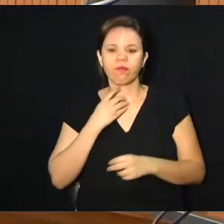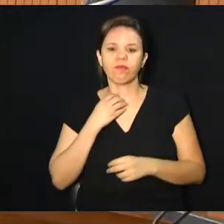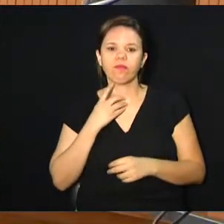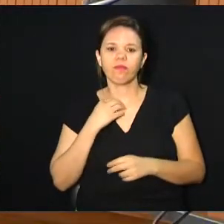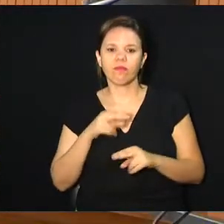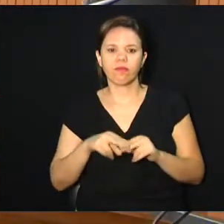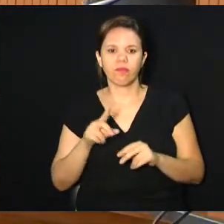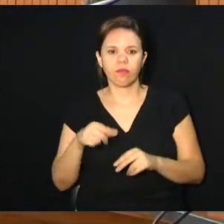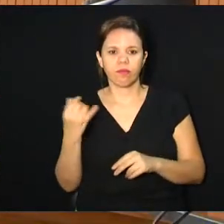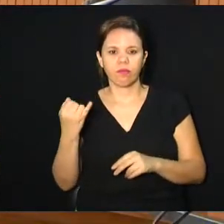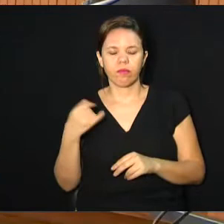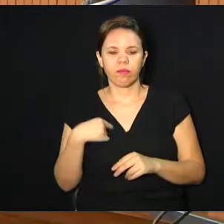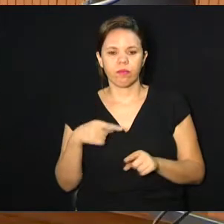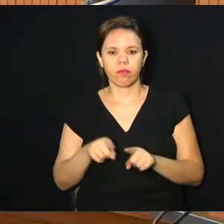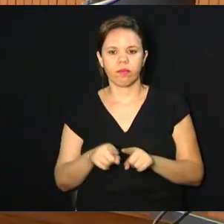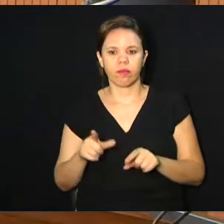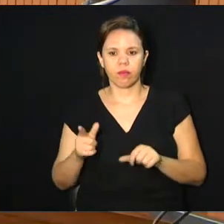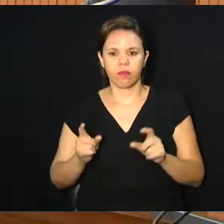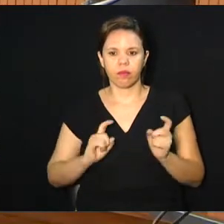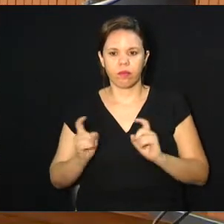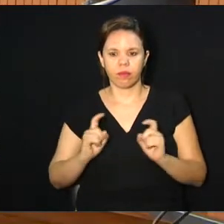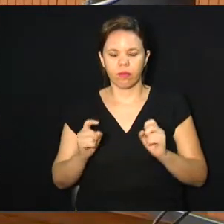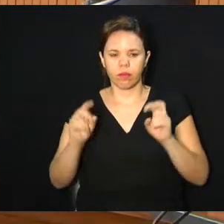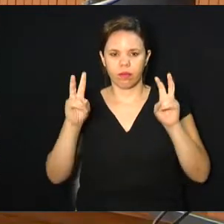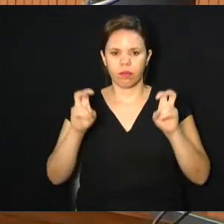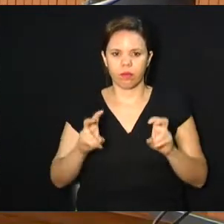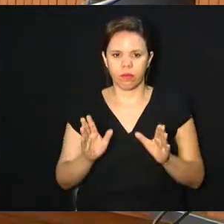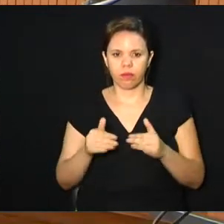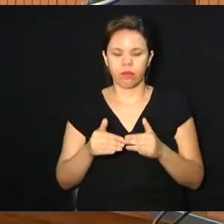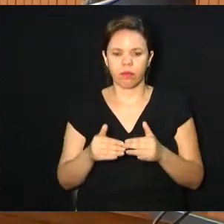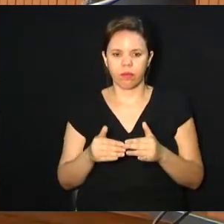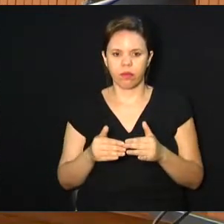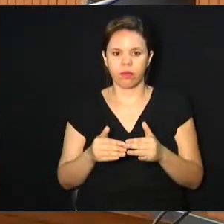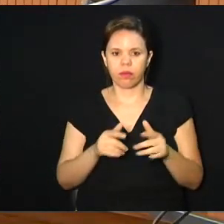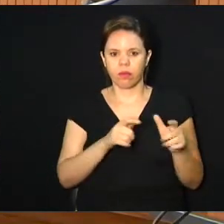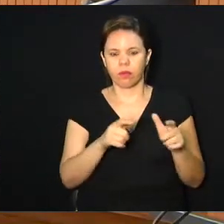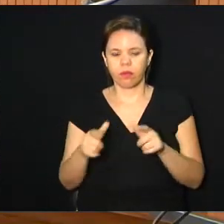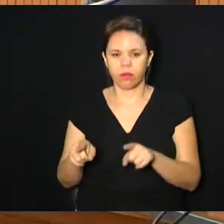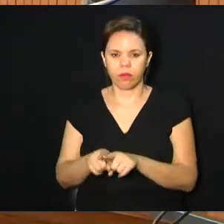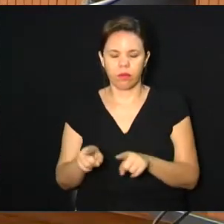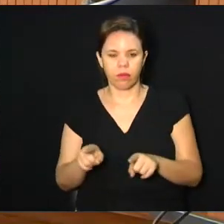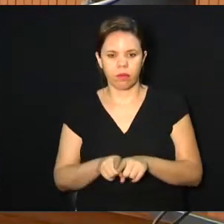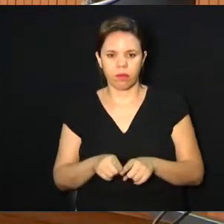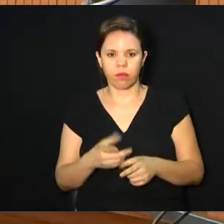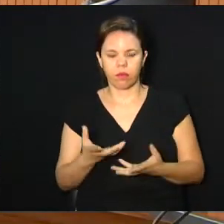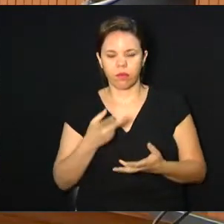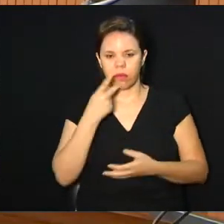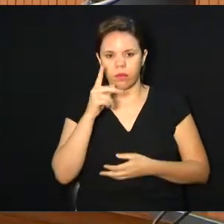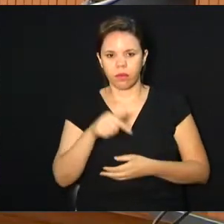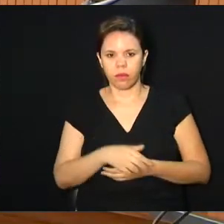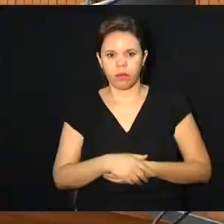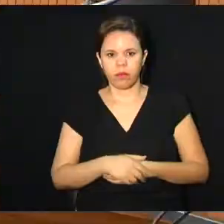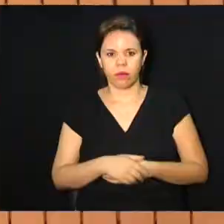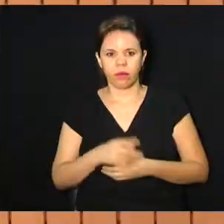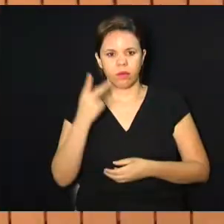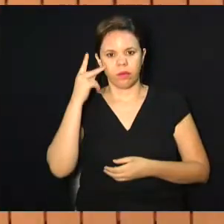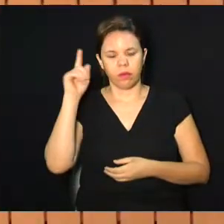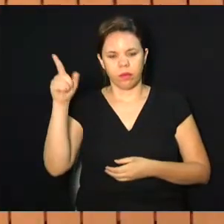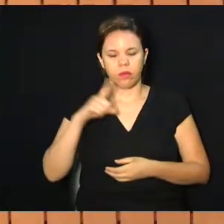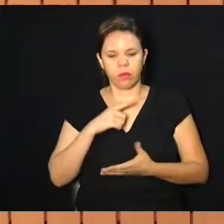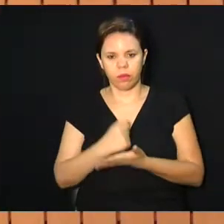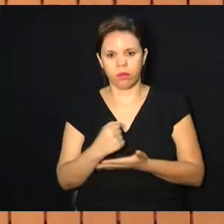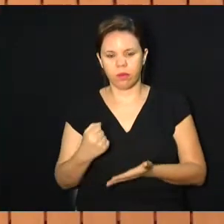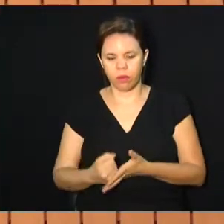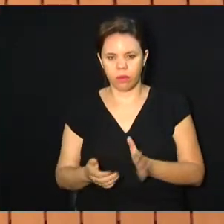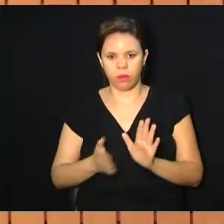por isso que é importante também, eu falei, ter audiências temáticas para focar num dos temas, focar nas linhas. Sobre as linhas, também queria falar isso. Em São Paulo, também o contrato